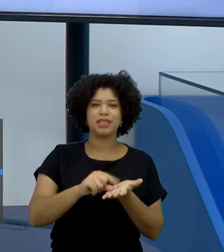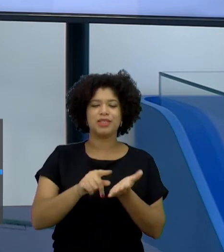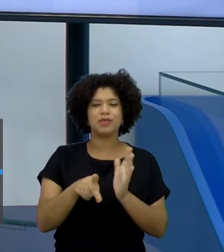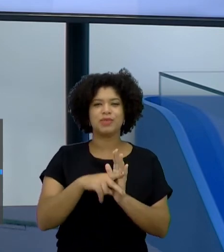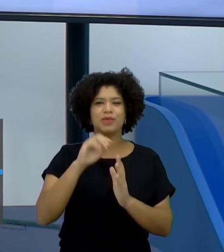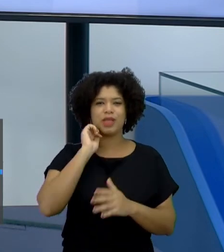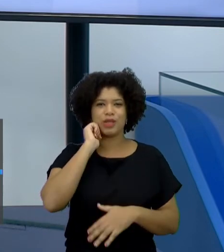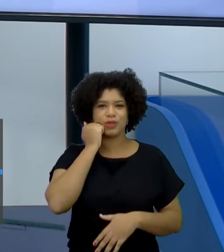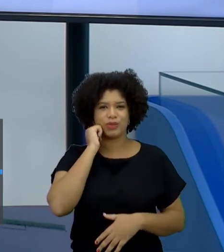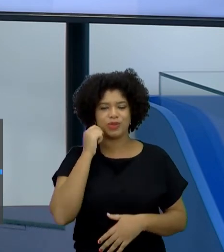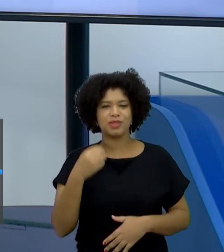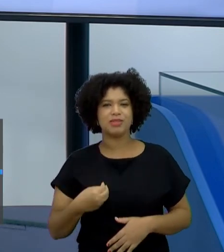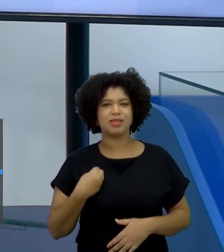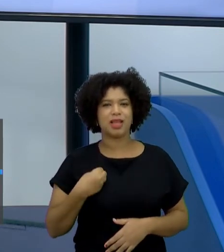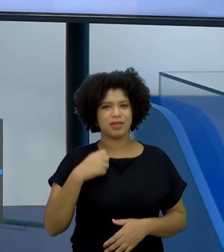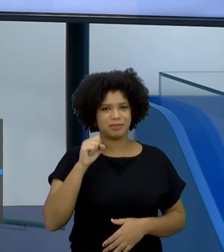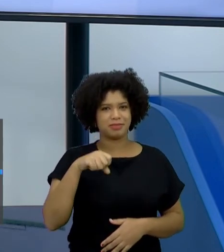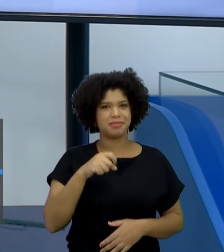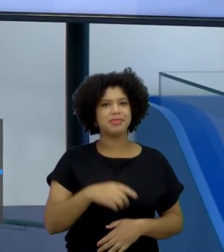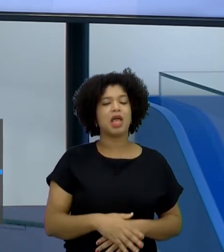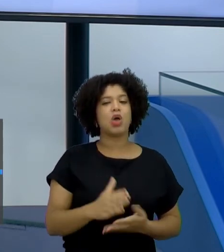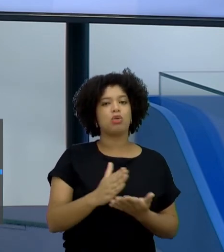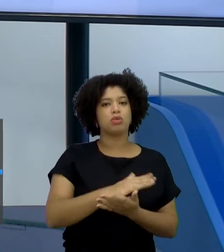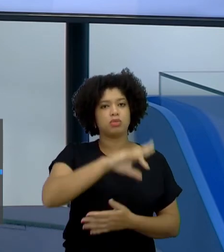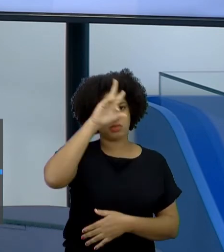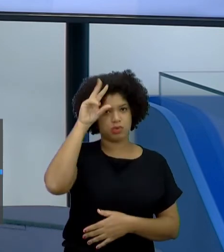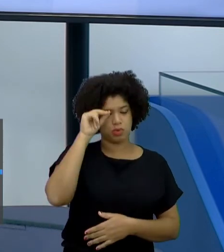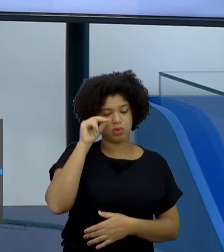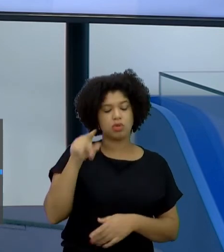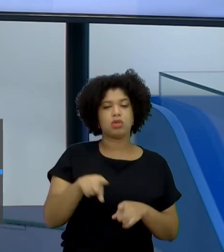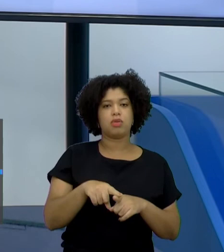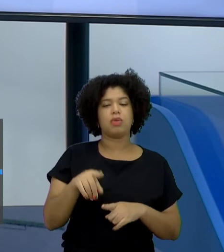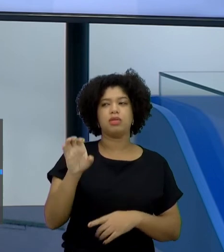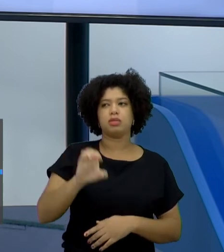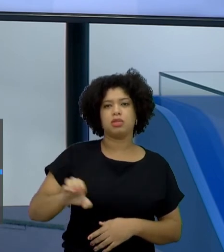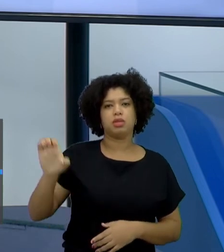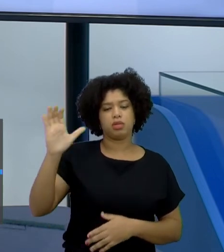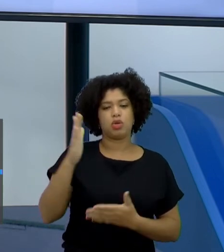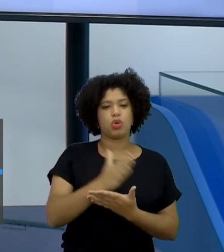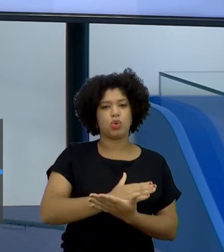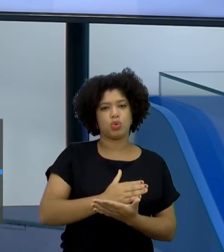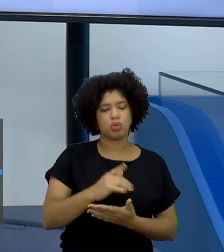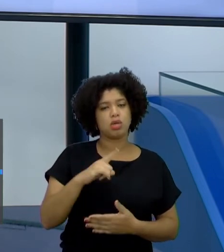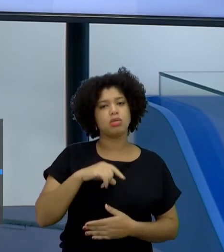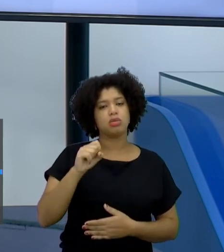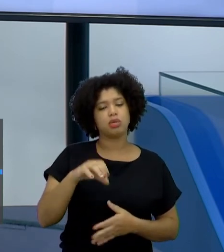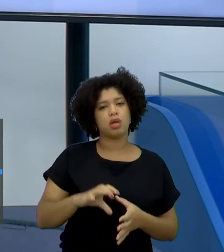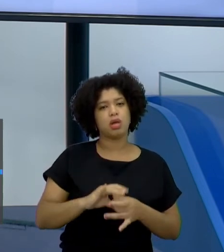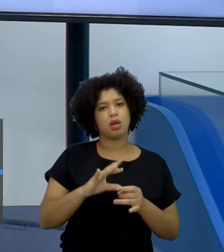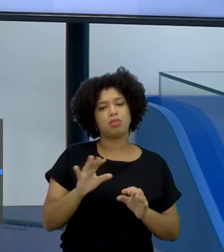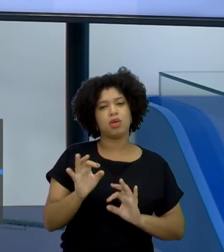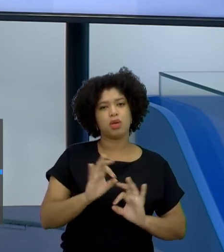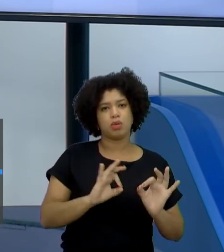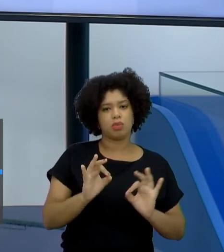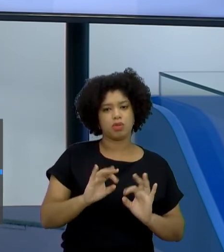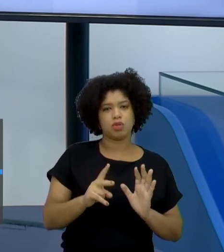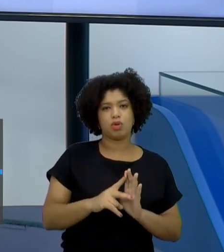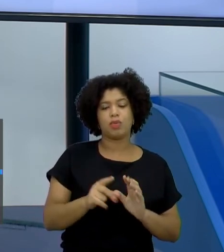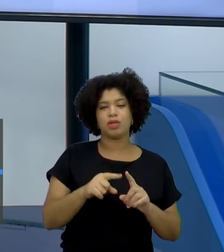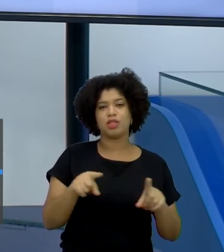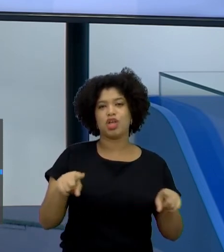científicos e determinadas prefeituras e alguns estados que têm lá disponíveis os projetos de